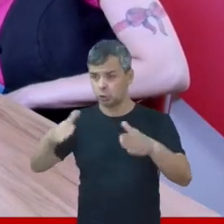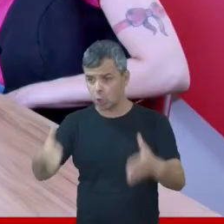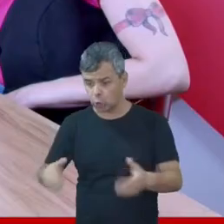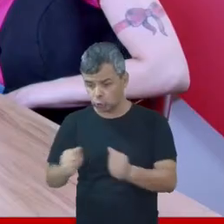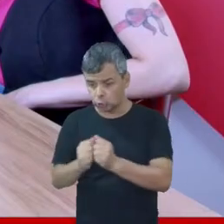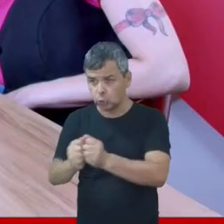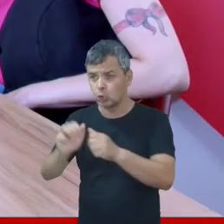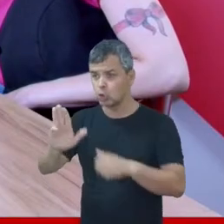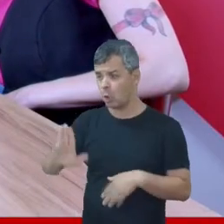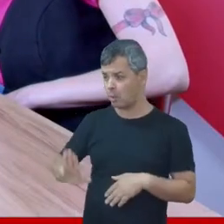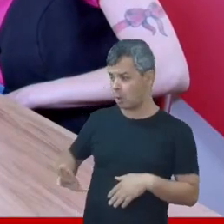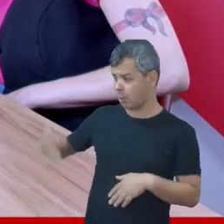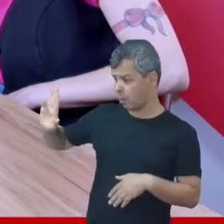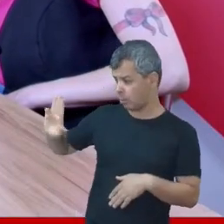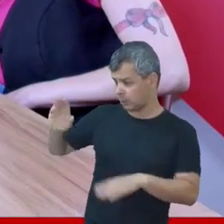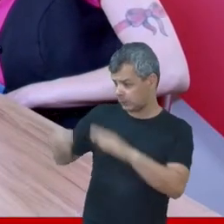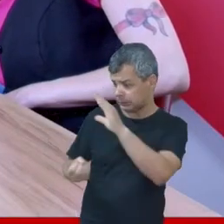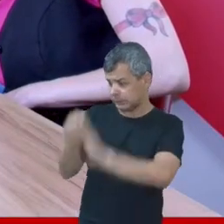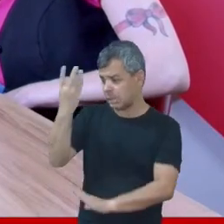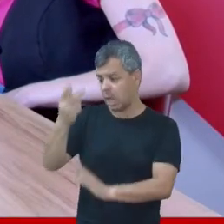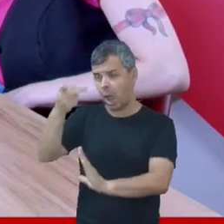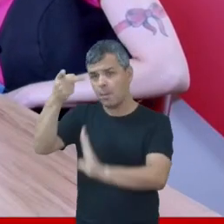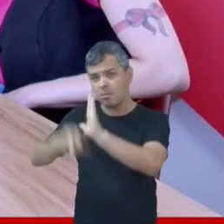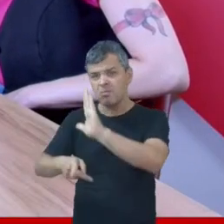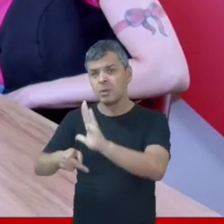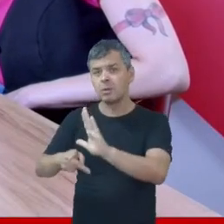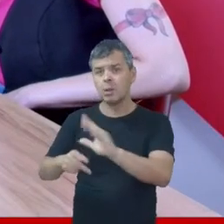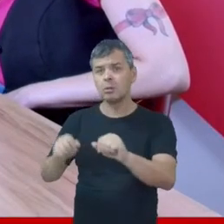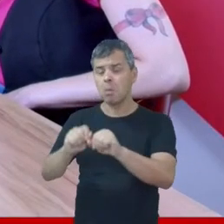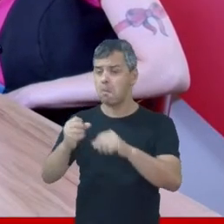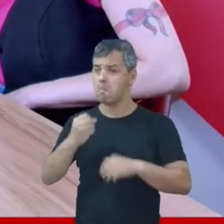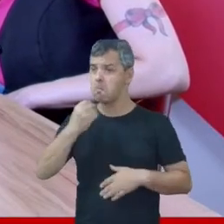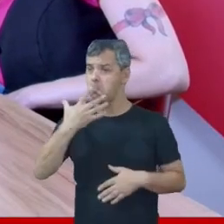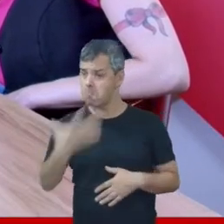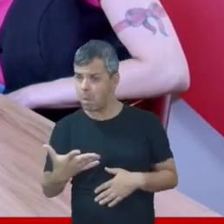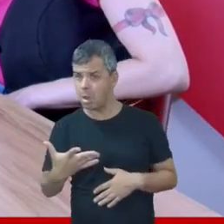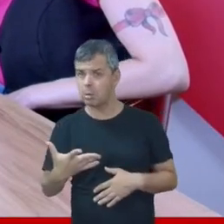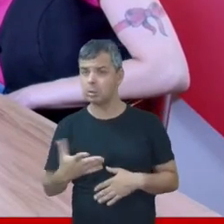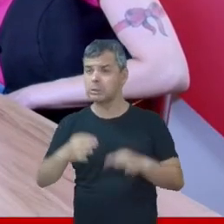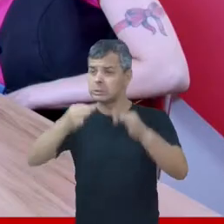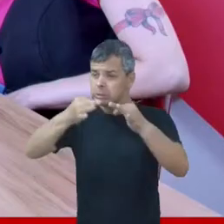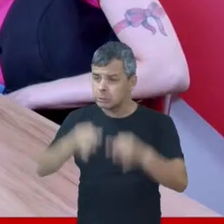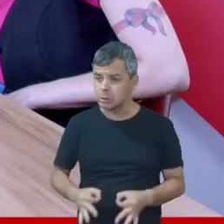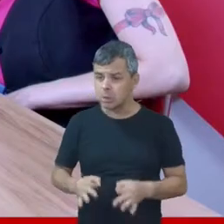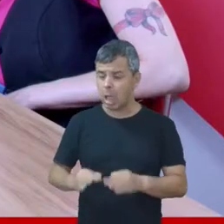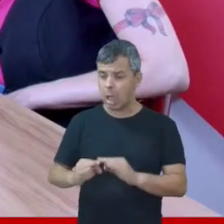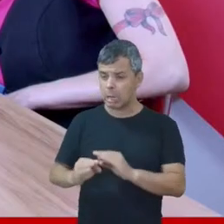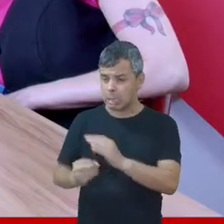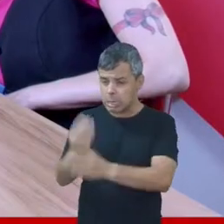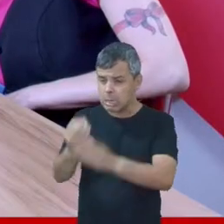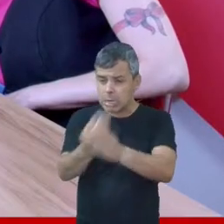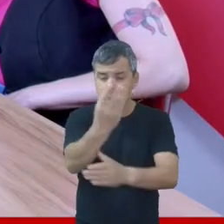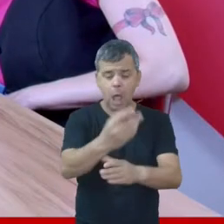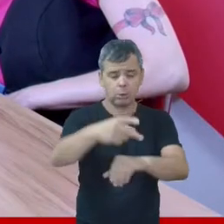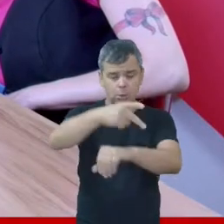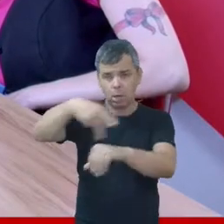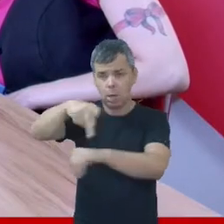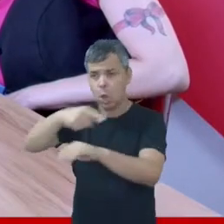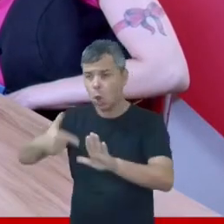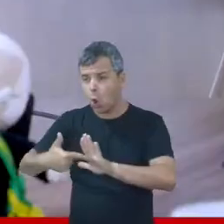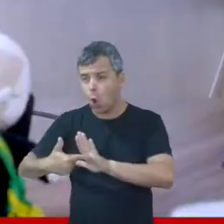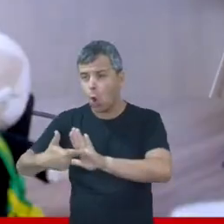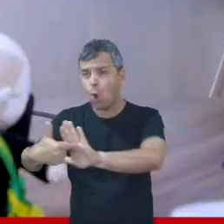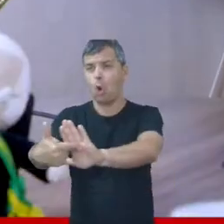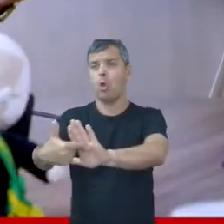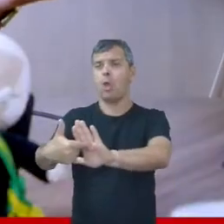presidente Lula para construir esse programa que deu sucesso, faz sucesso, deu certo, é reproduzido em outros países. Isso mostra que